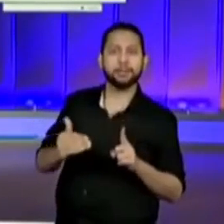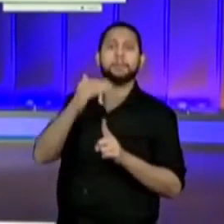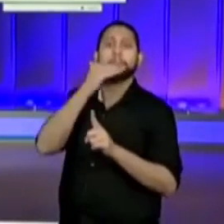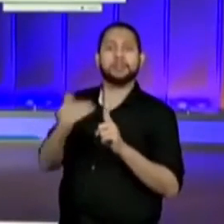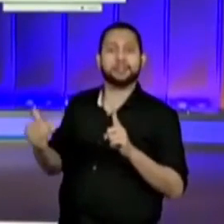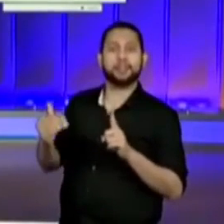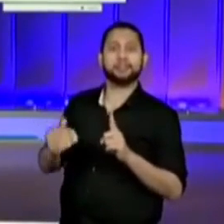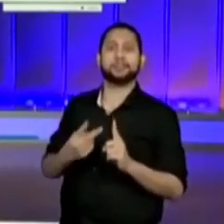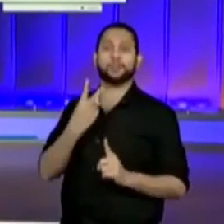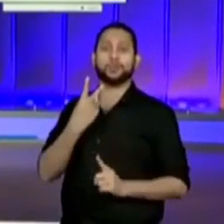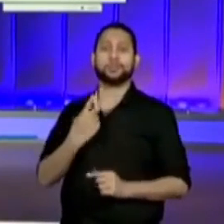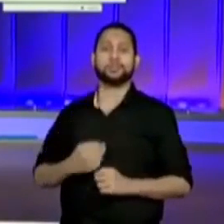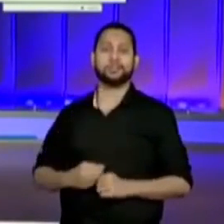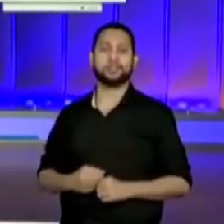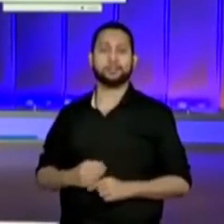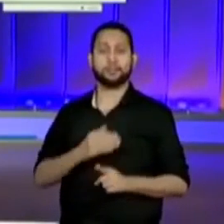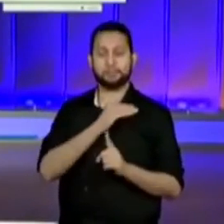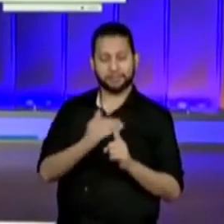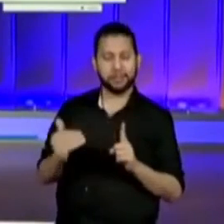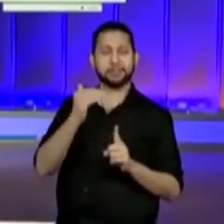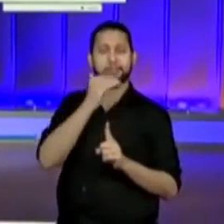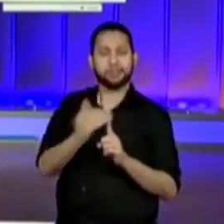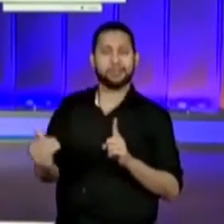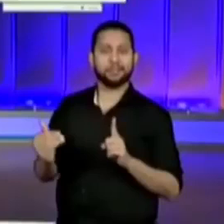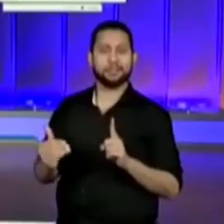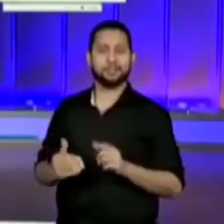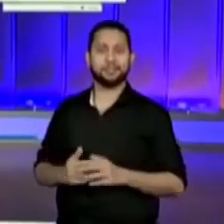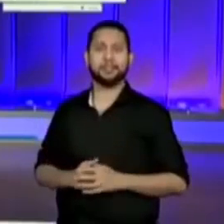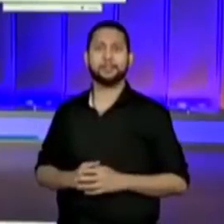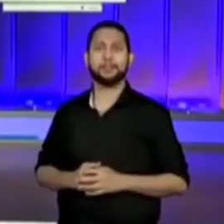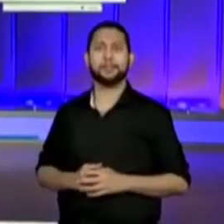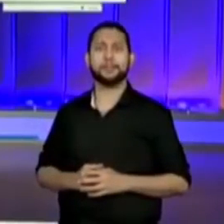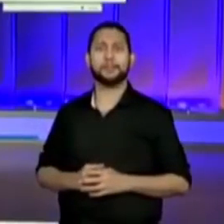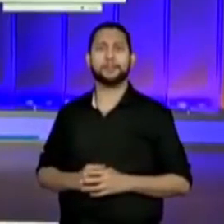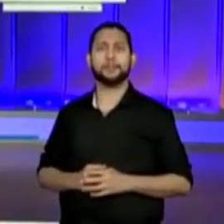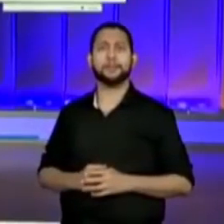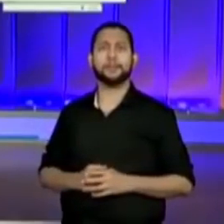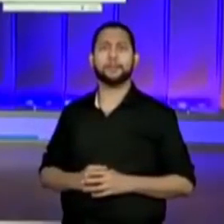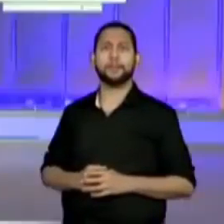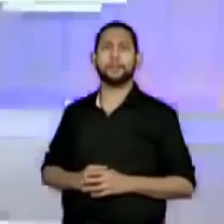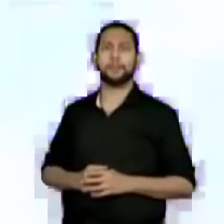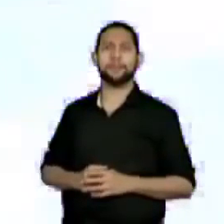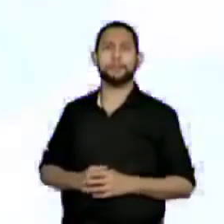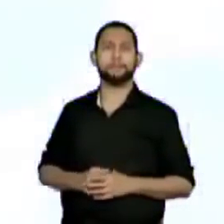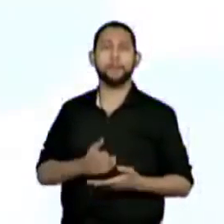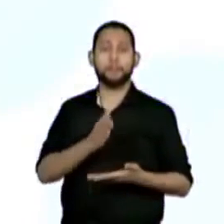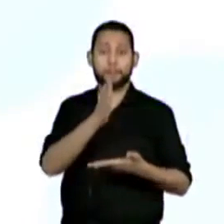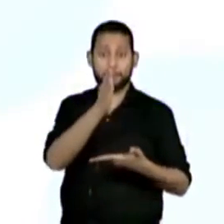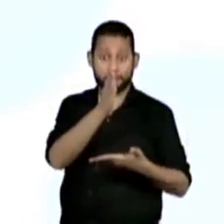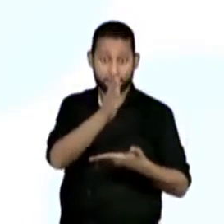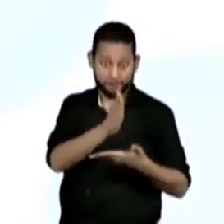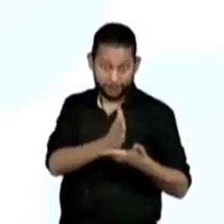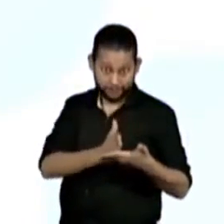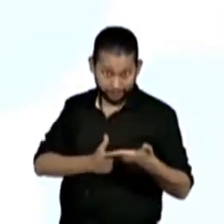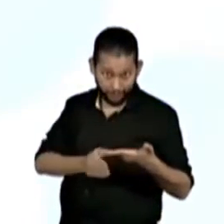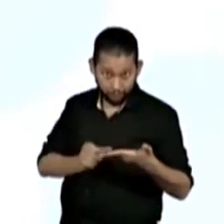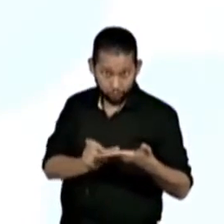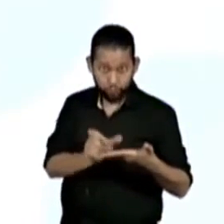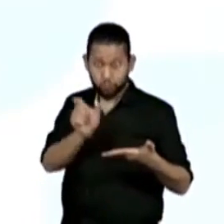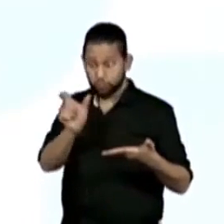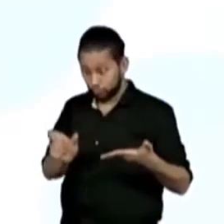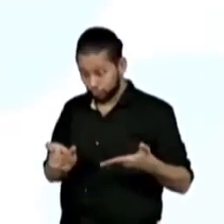pensem nisso que a metade da metade Vamos então para mais uma